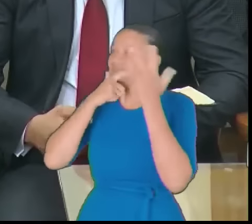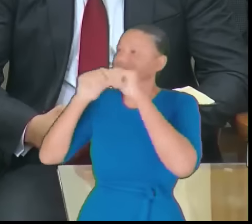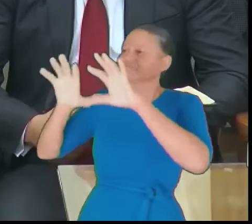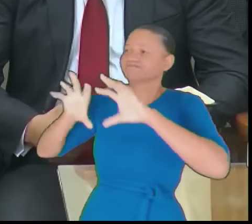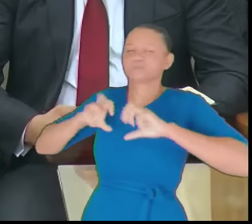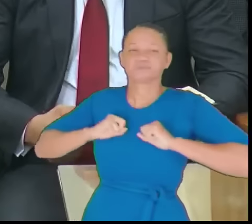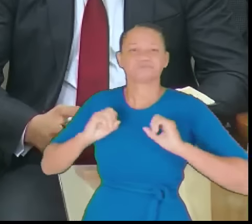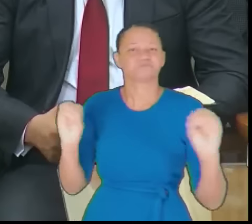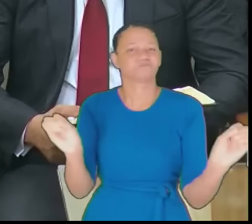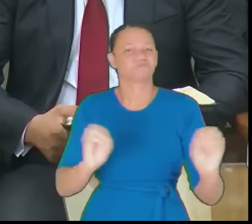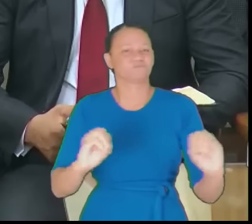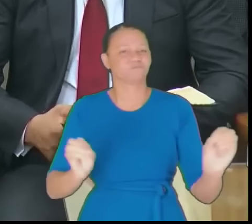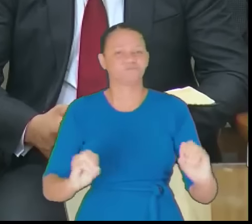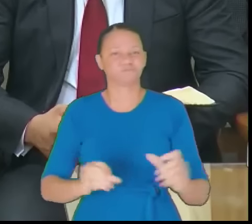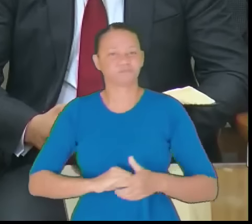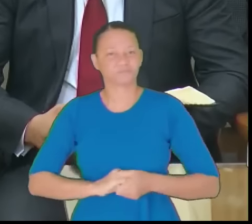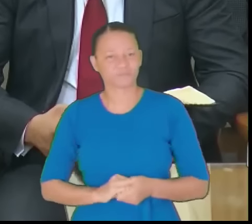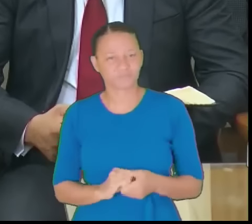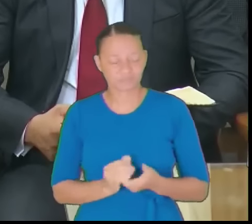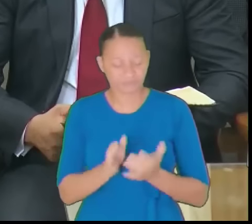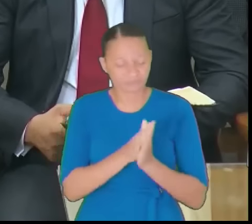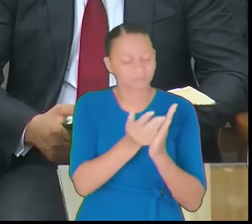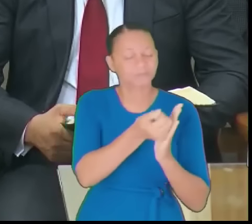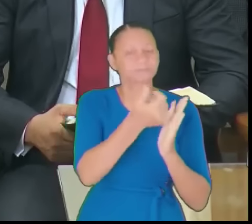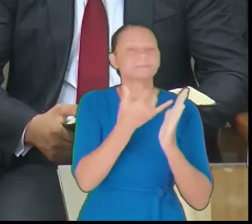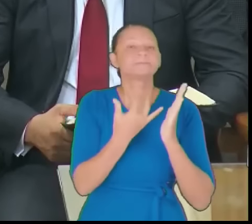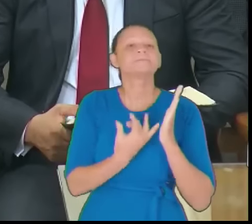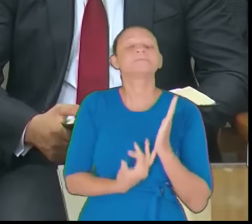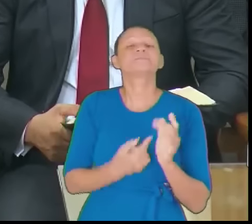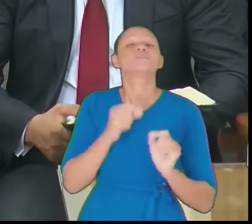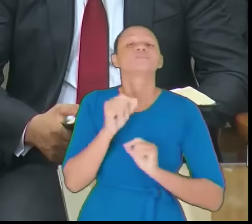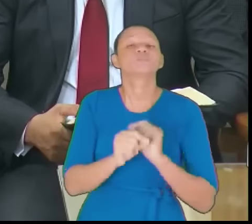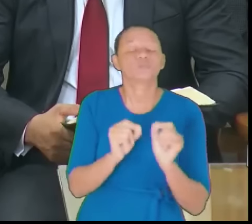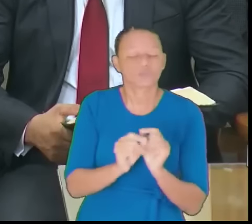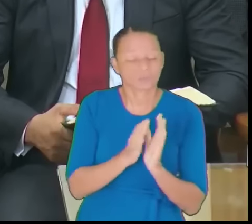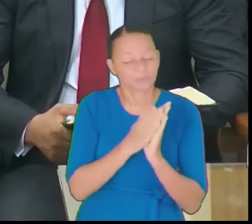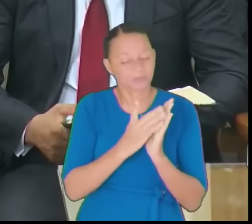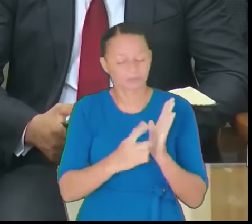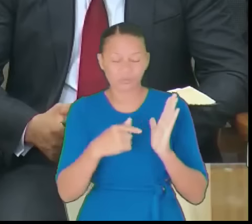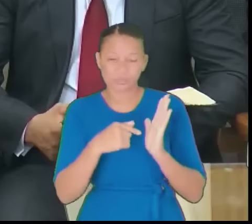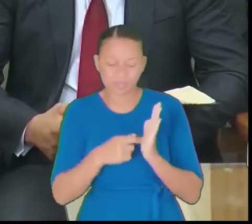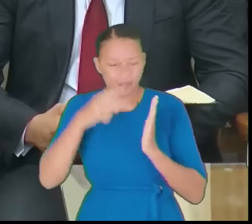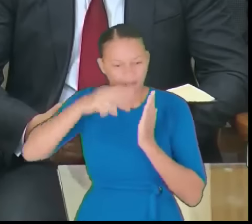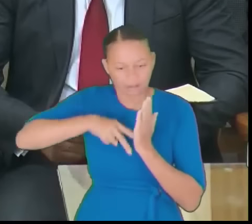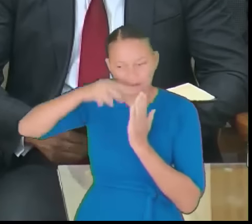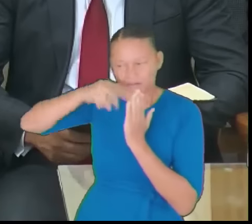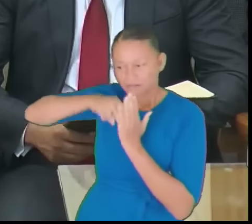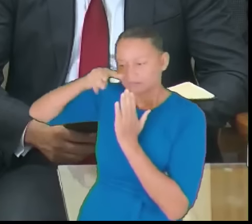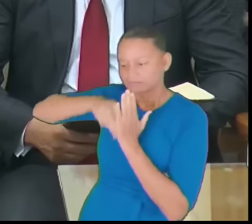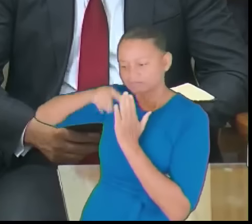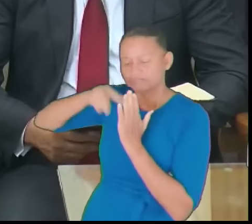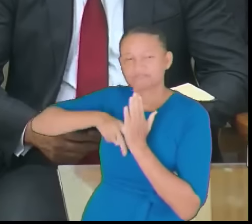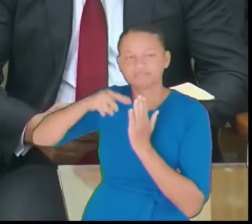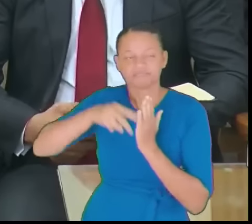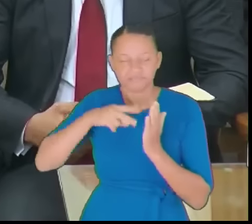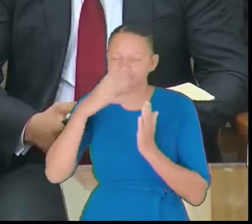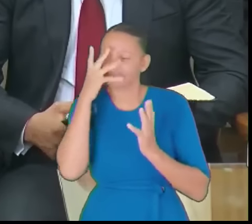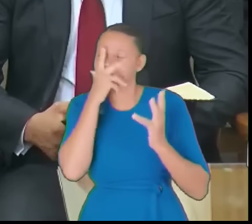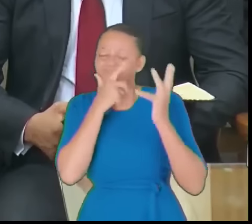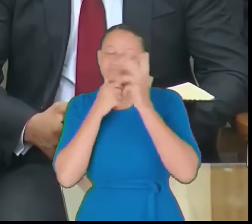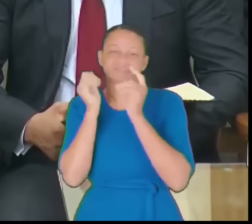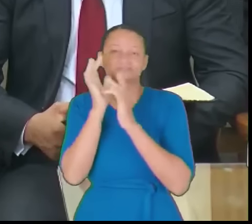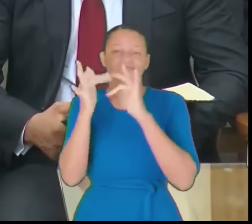você. Não passa. A beleza de Jesus, ela passa através das Escrituras. Quanto mais nós lemos as Escrituras, mais a beleza de Jesus passa